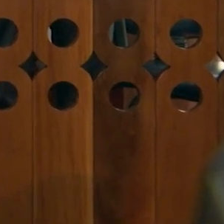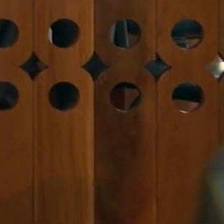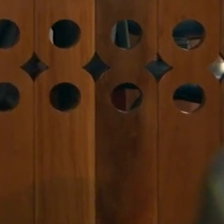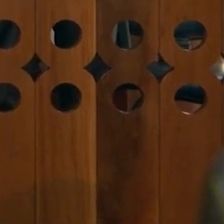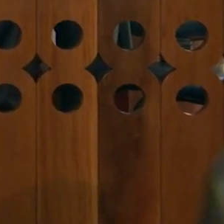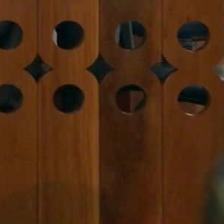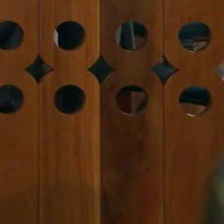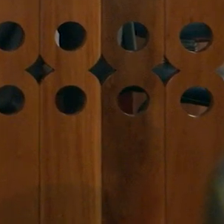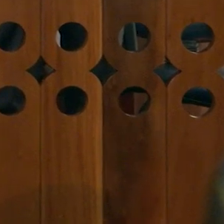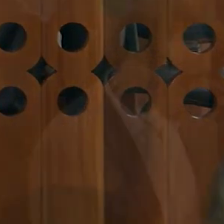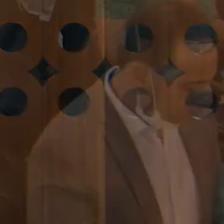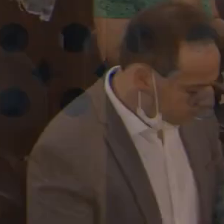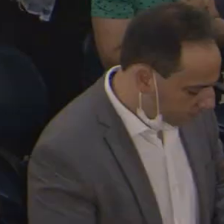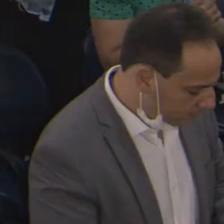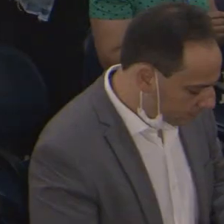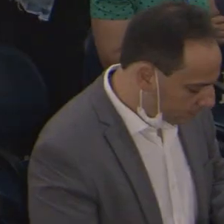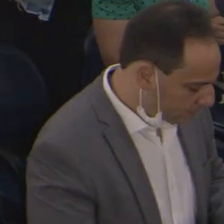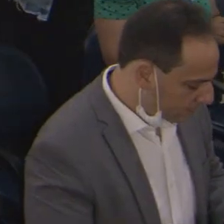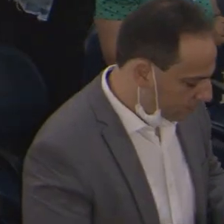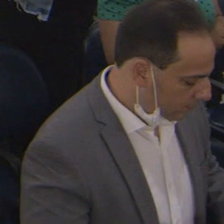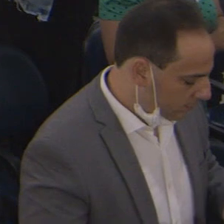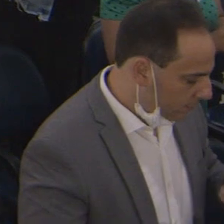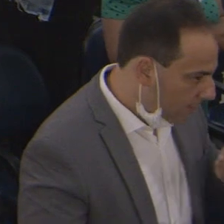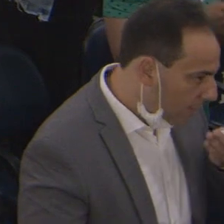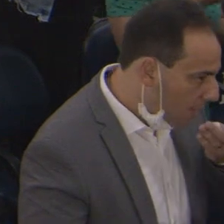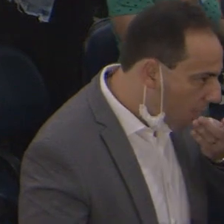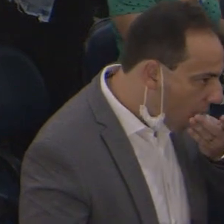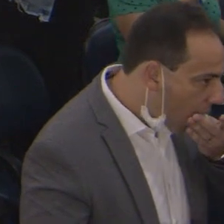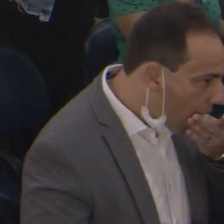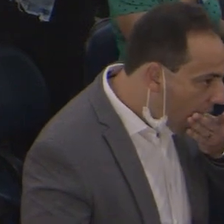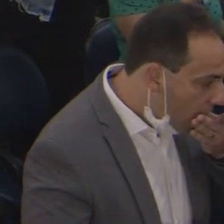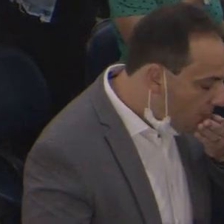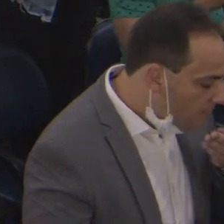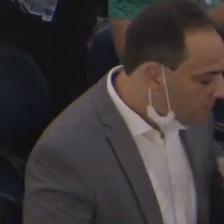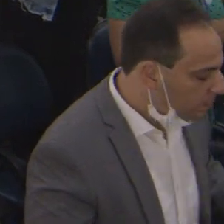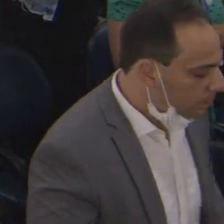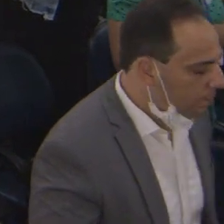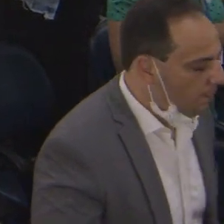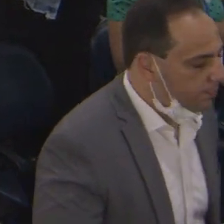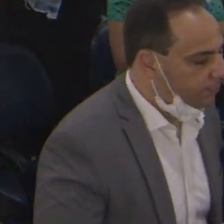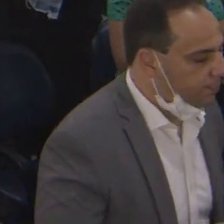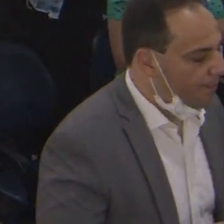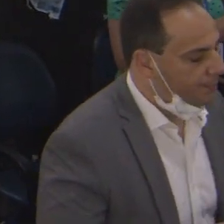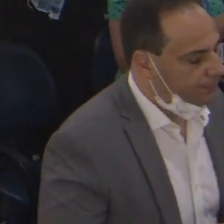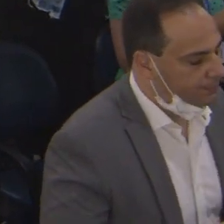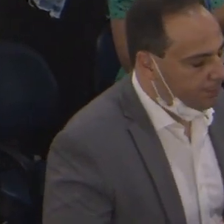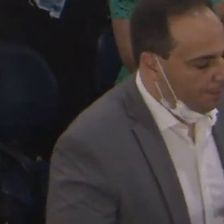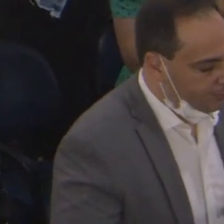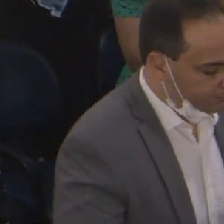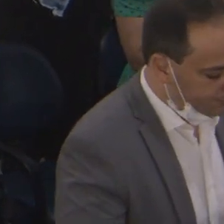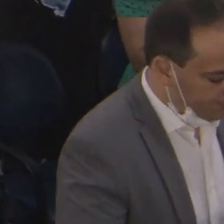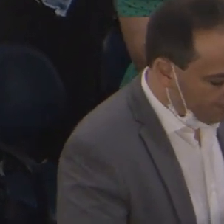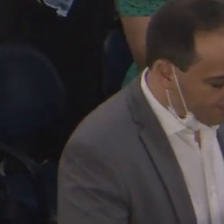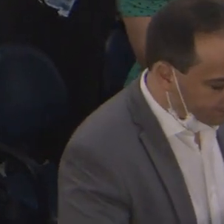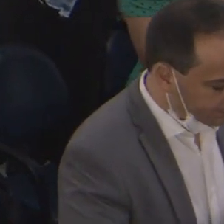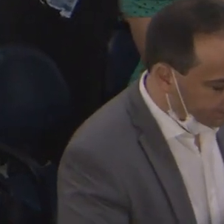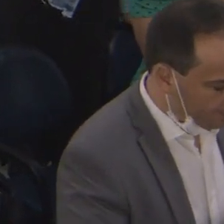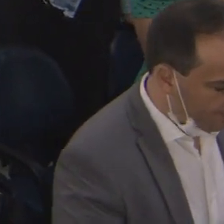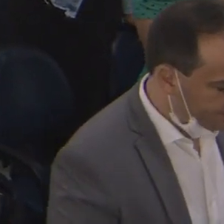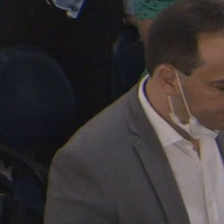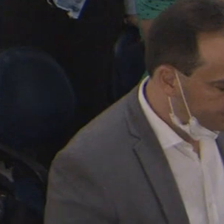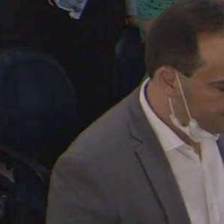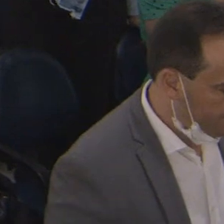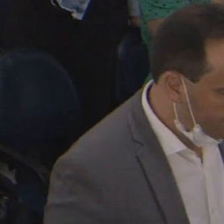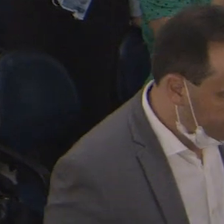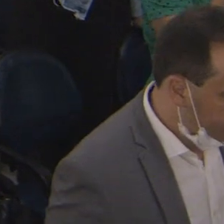É o texto da Palavra de Deus que nos norteou ao longo de todo este mês de outubro. Louvado seja o nome do Senhor por